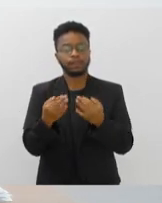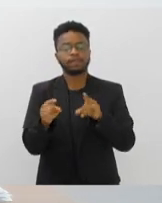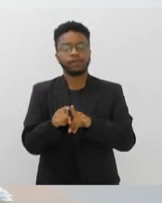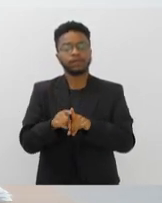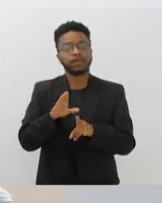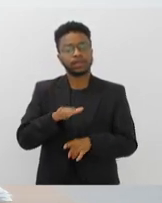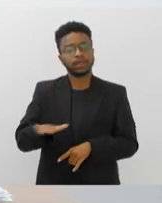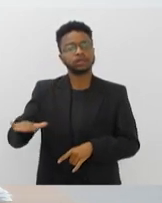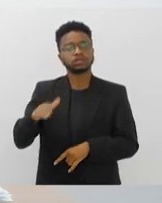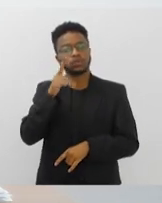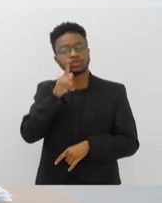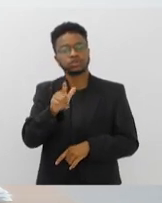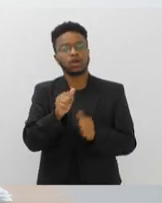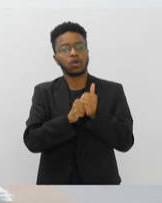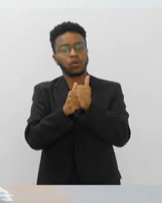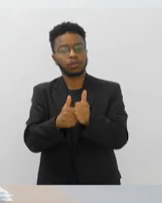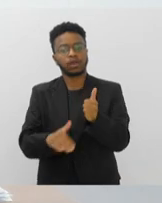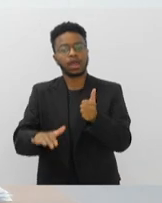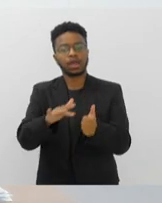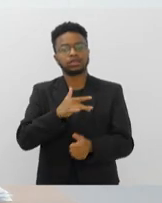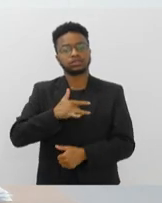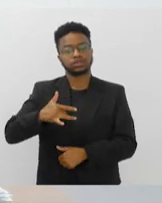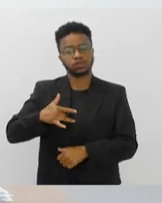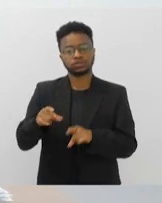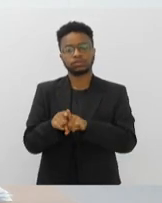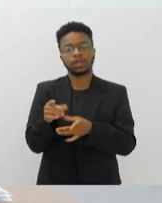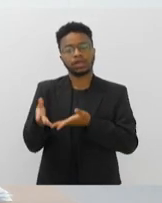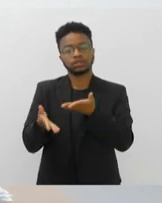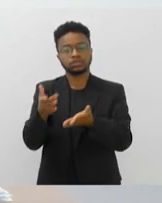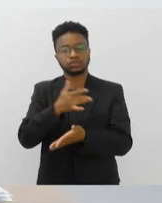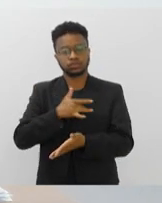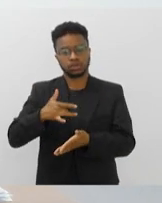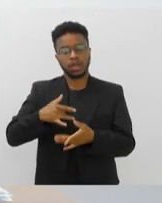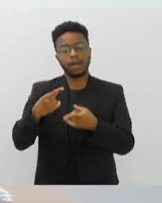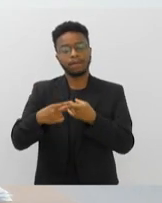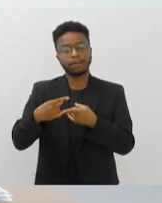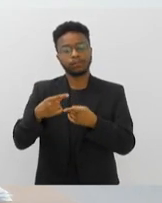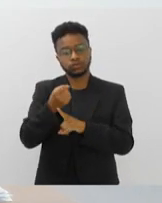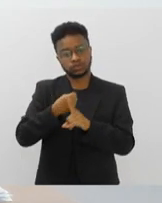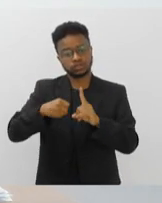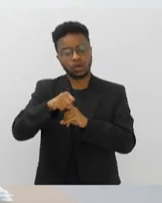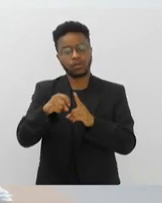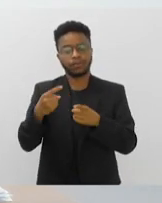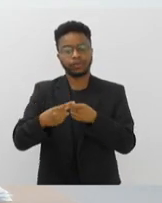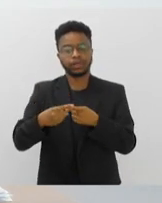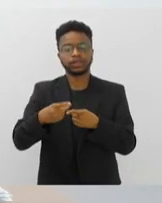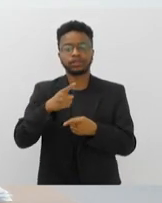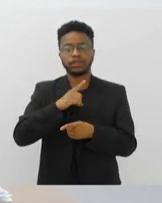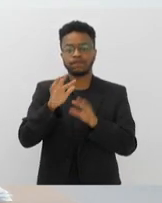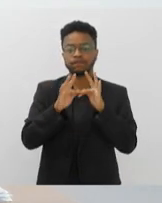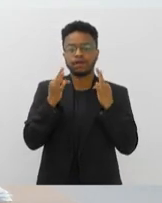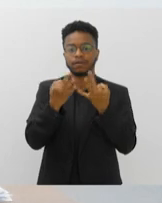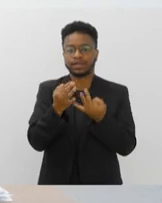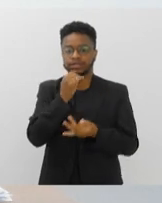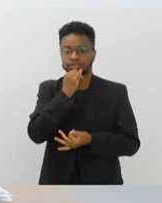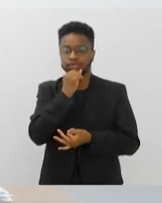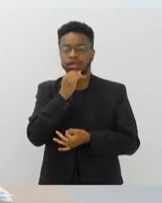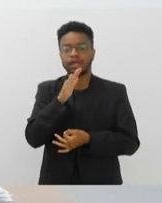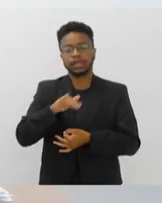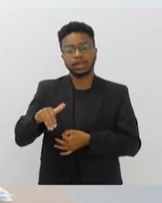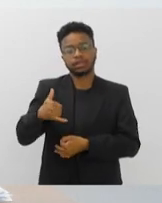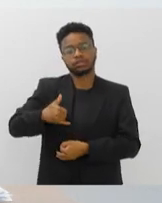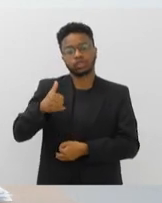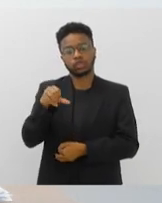acompanhamento na rede de saúde de assistência a gente tem situações por exemplo de famílias uma criança de 9 anos que foi